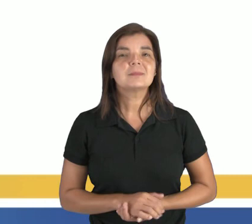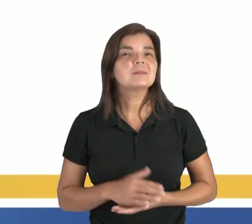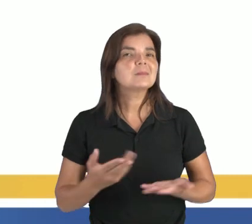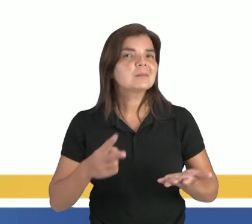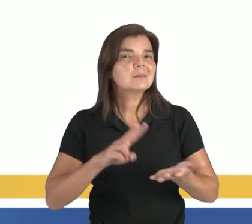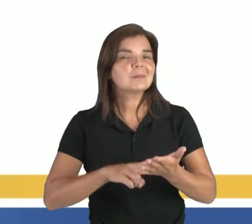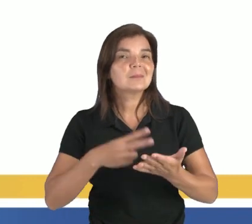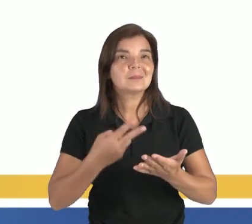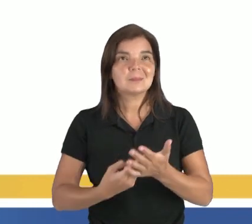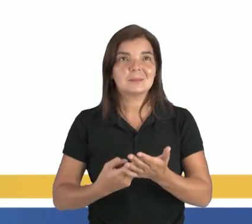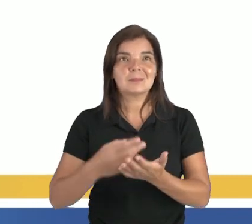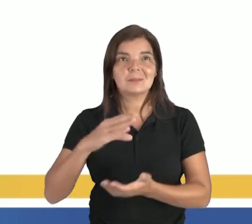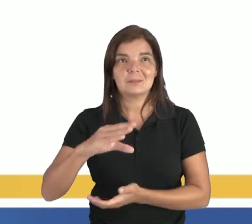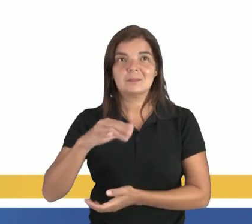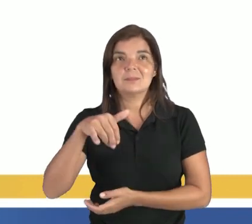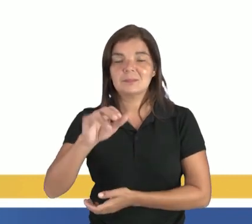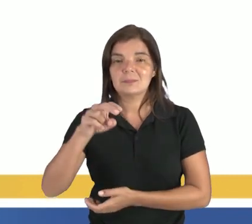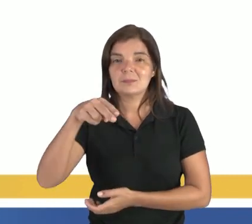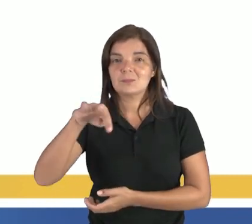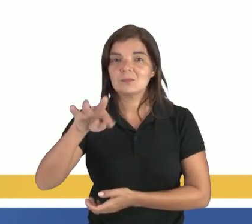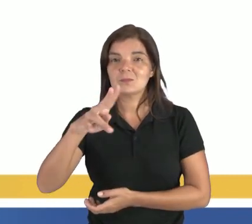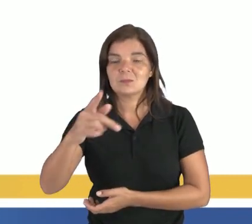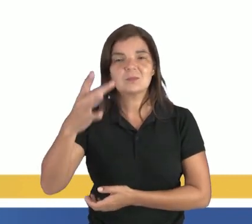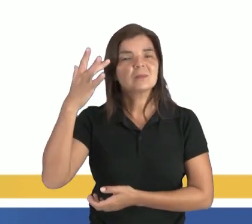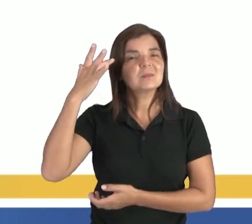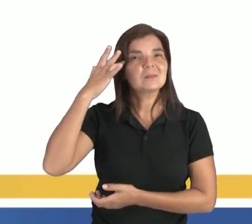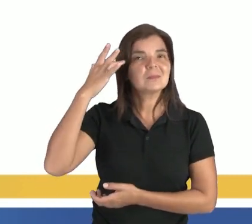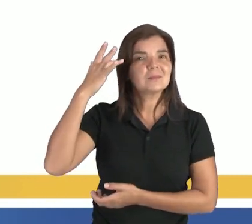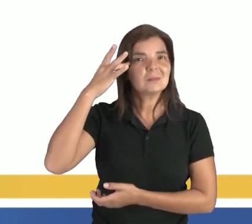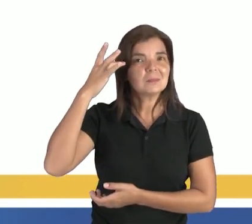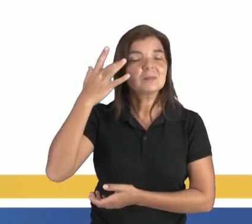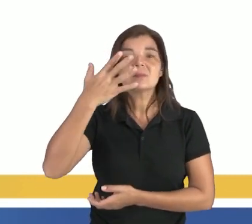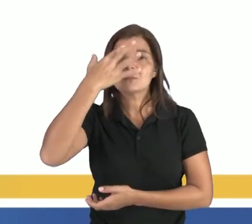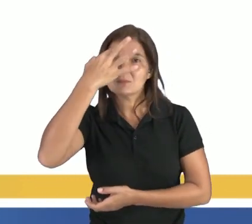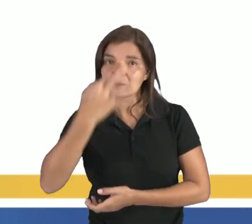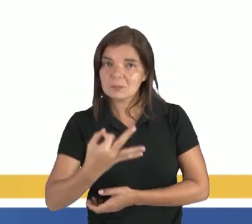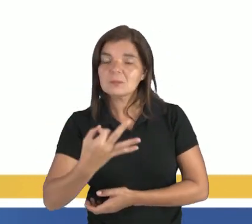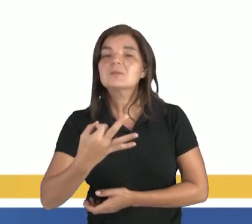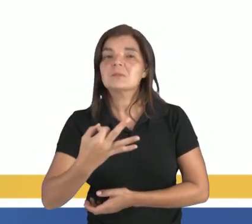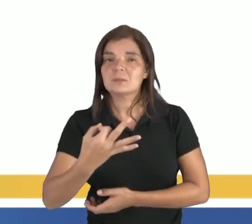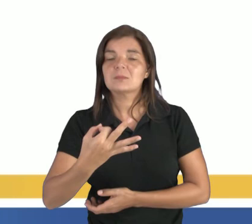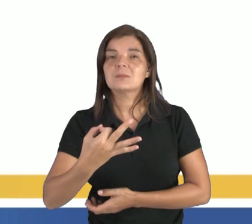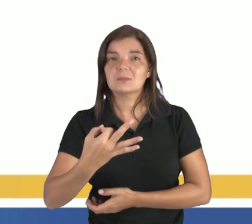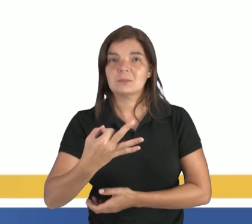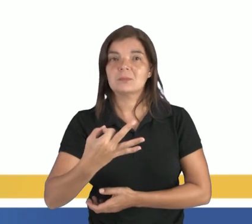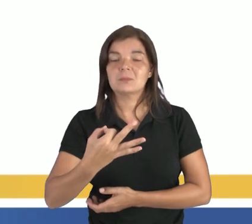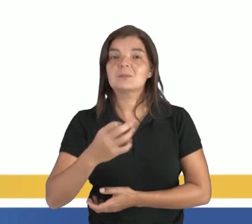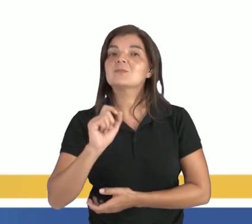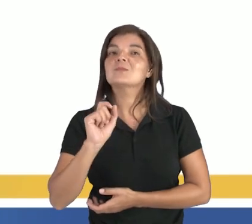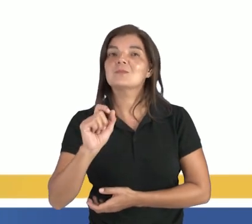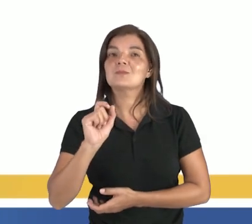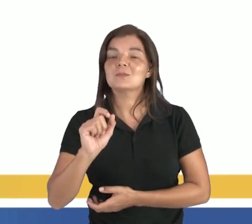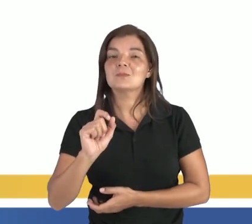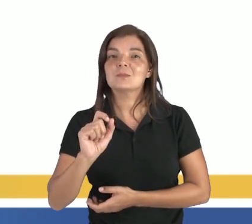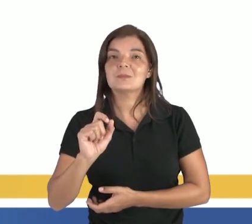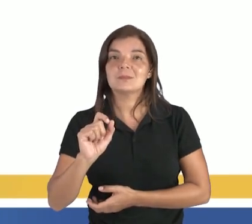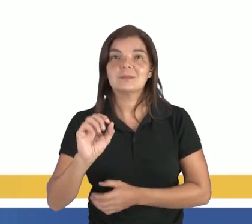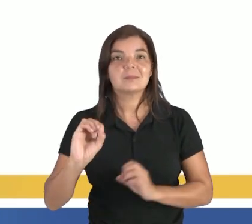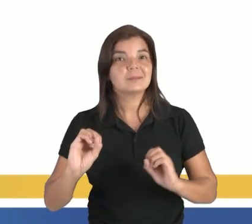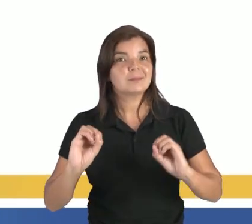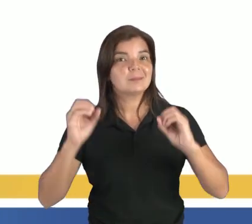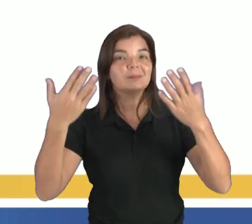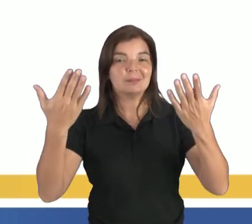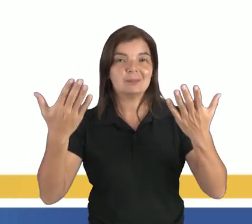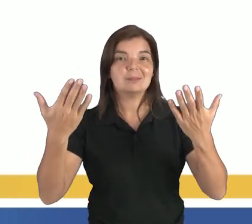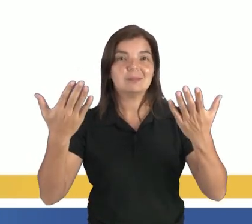aí, a Cynthia, ela acha que ela está absolutamente correta sobre a wedding, que é